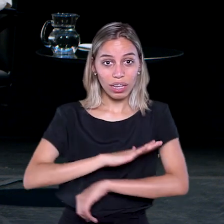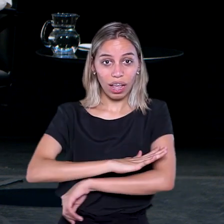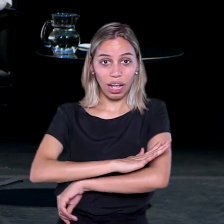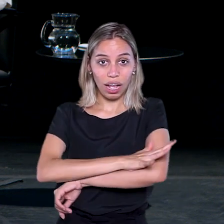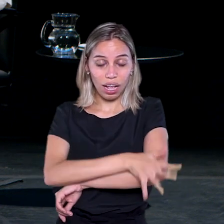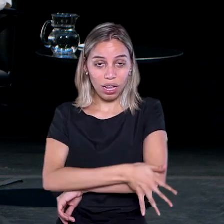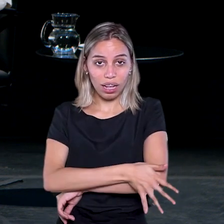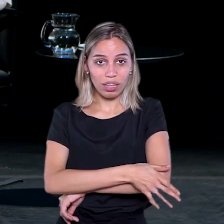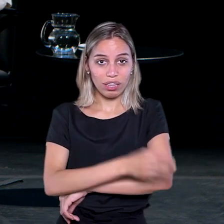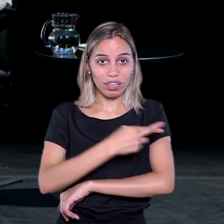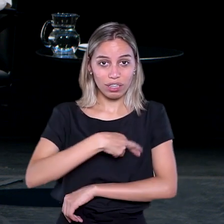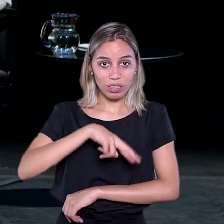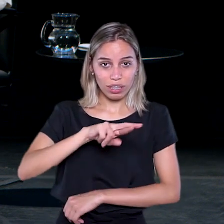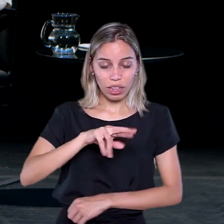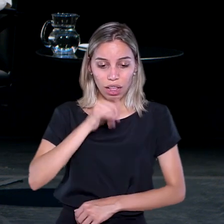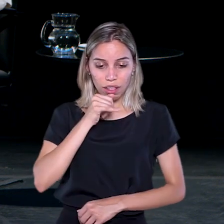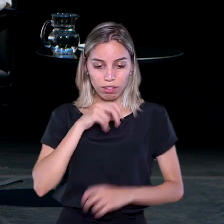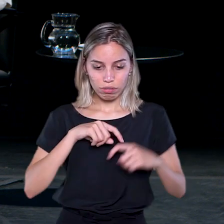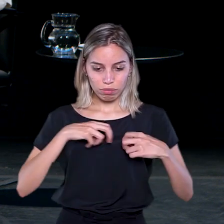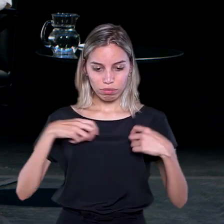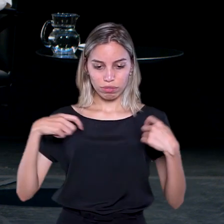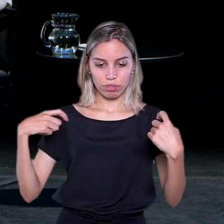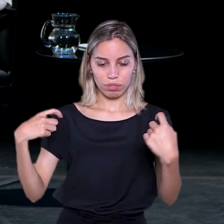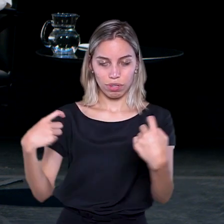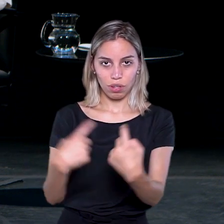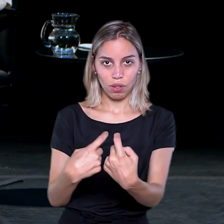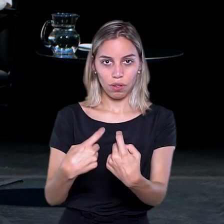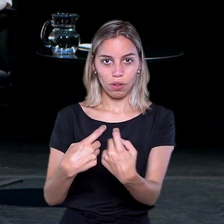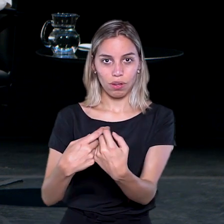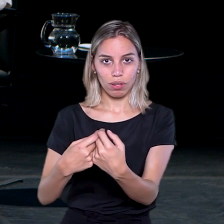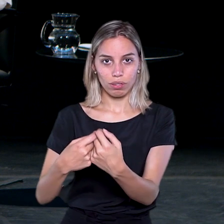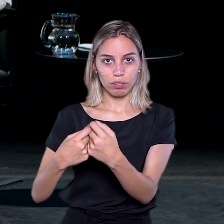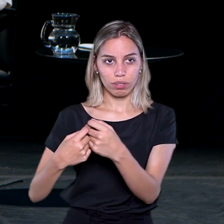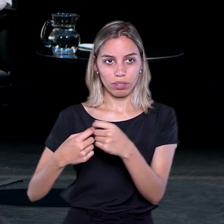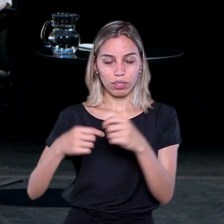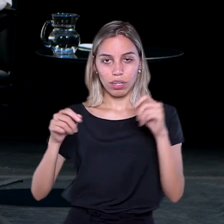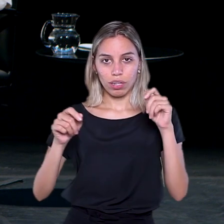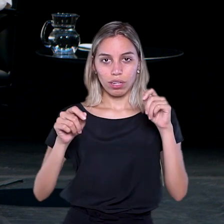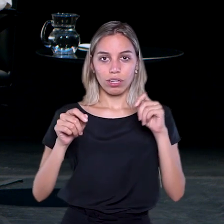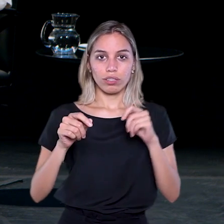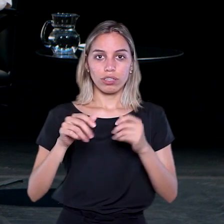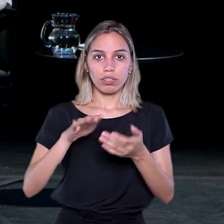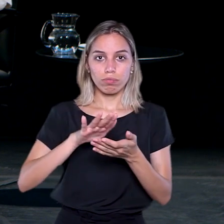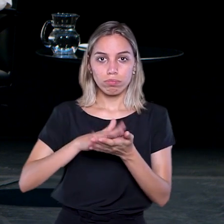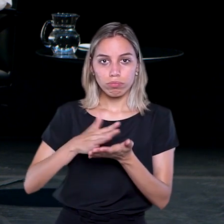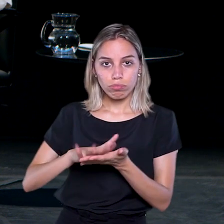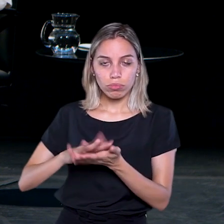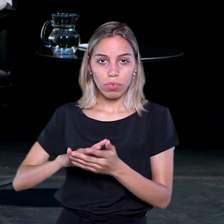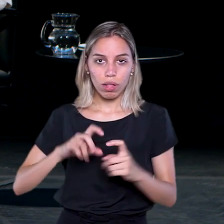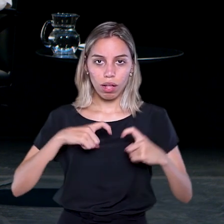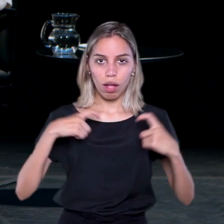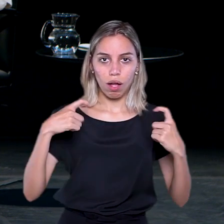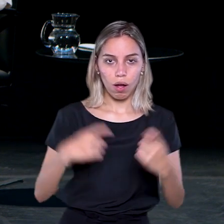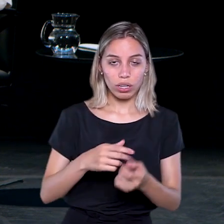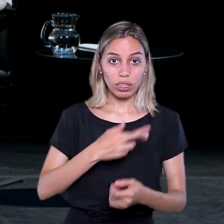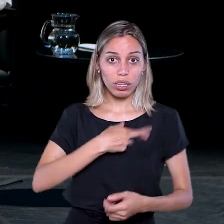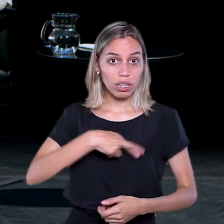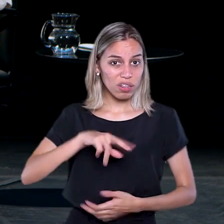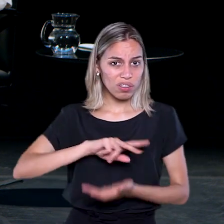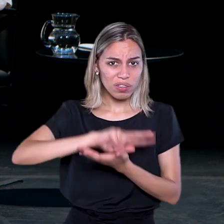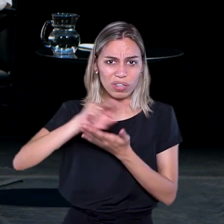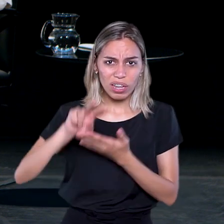foram perseguidas. A roda de samba, a roda do candomblé, a roda de capoeira. E não é à toa, isso não é à toa.